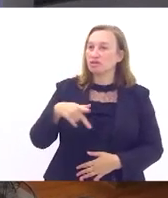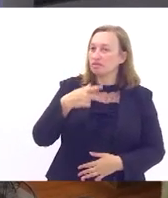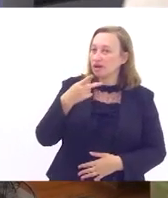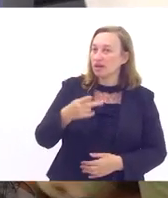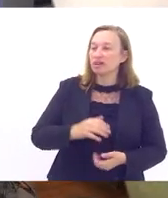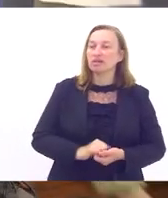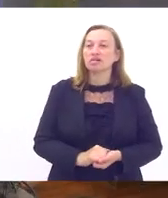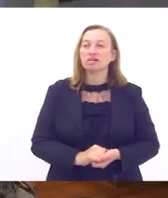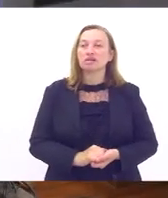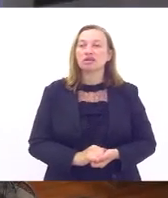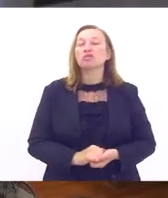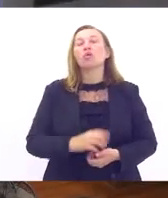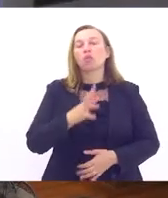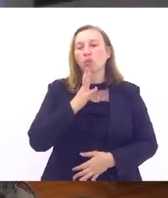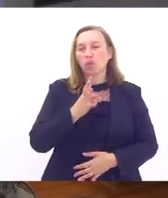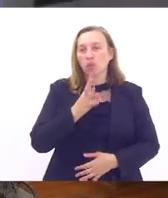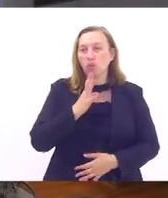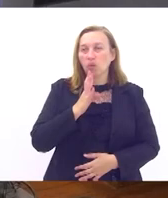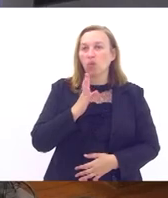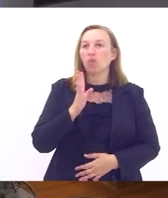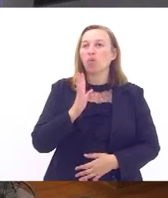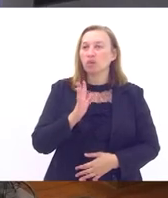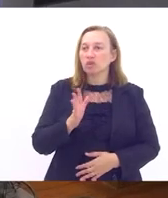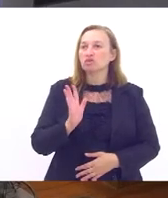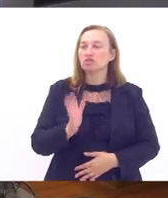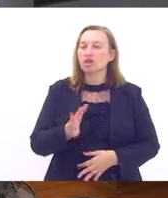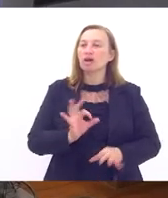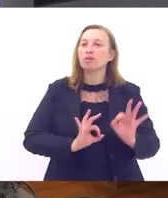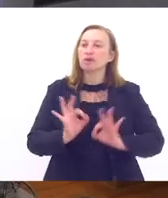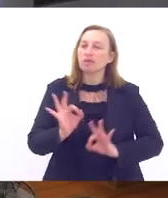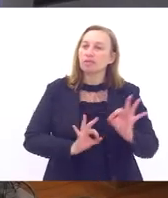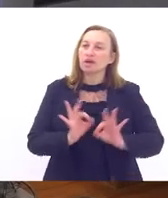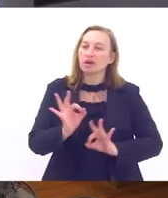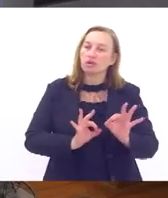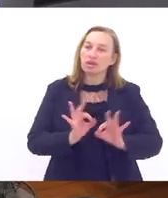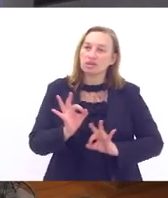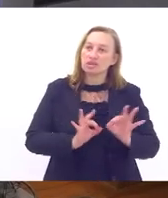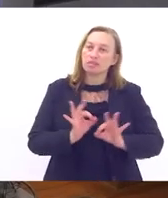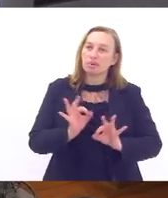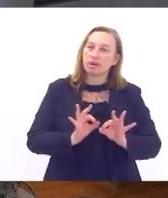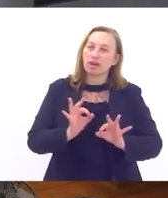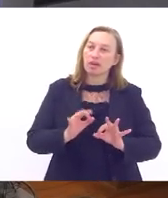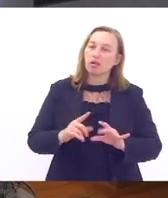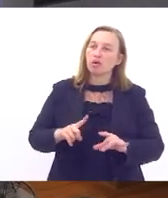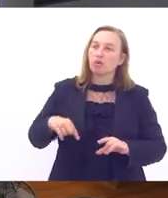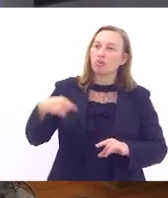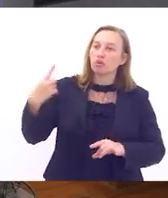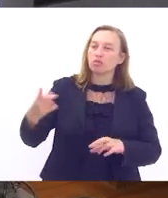ponderações e, com isso, já nos prepararmos para a próxima também, para o próximo encontro.